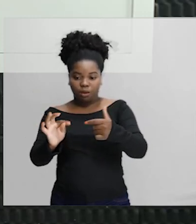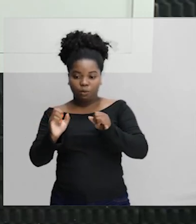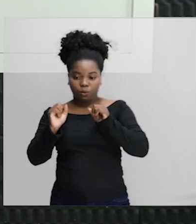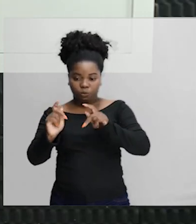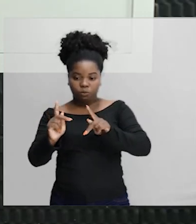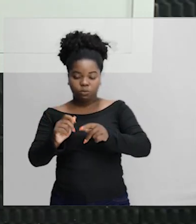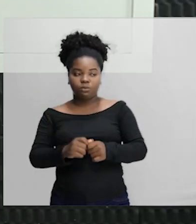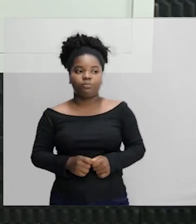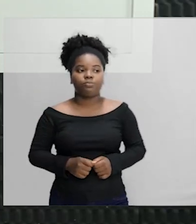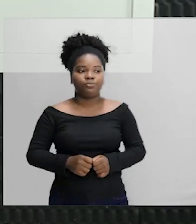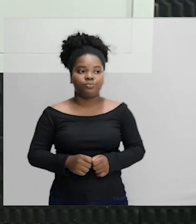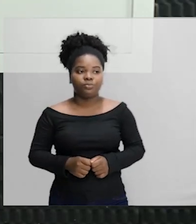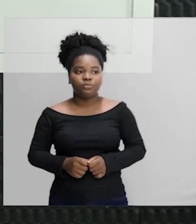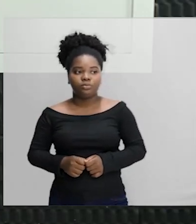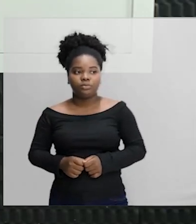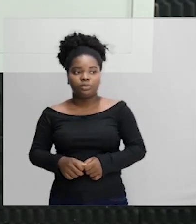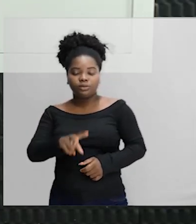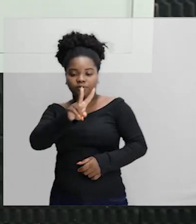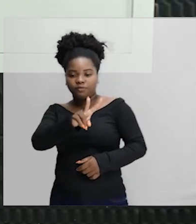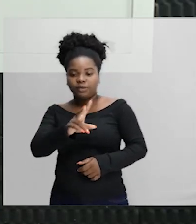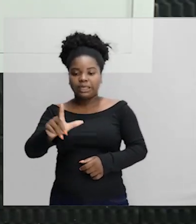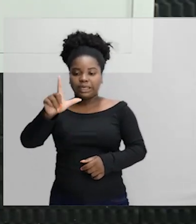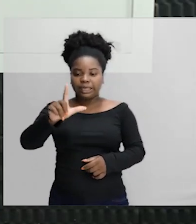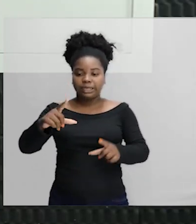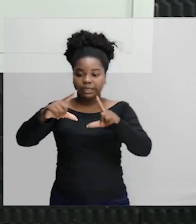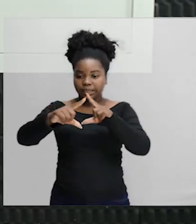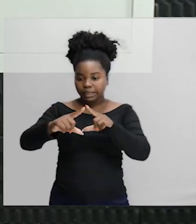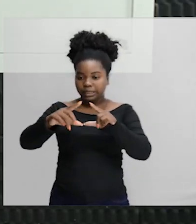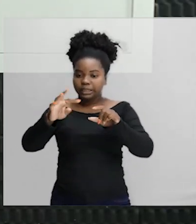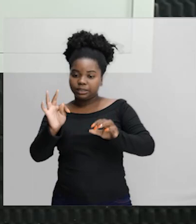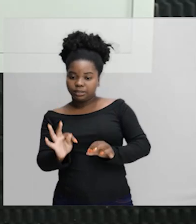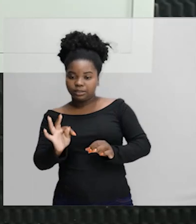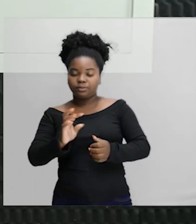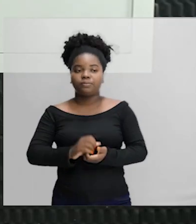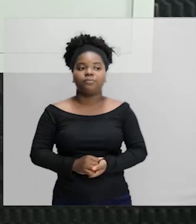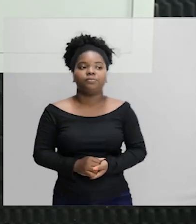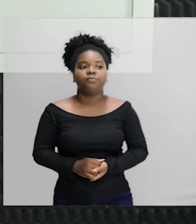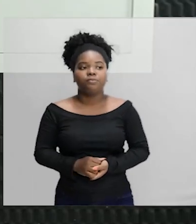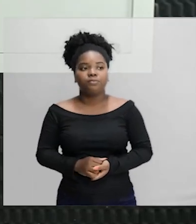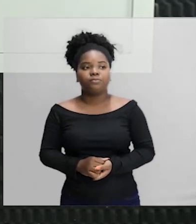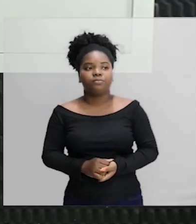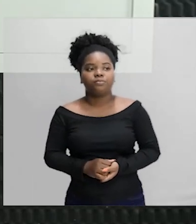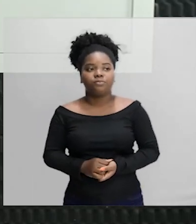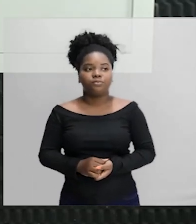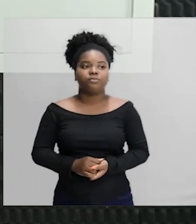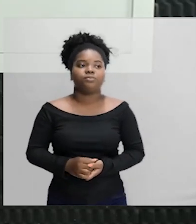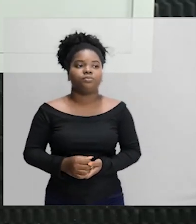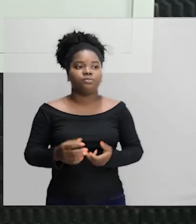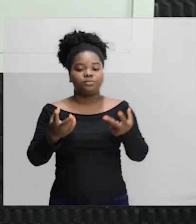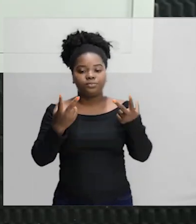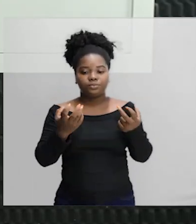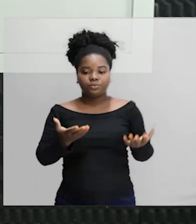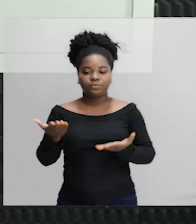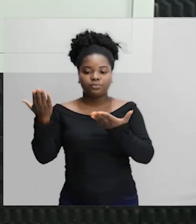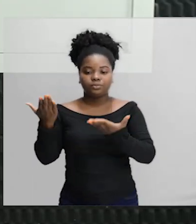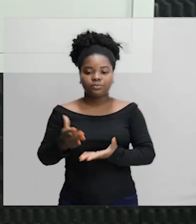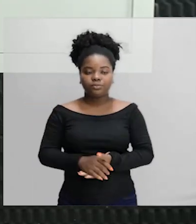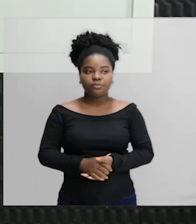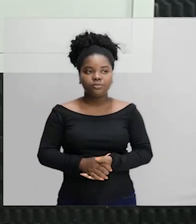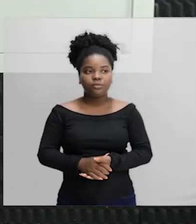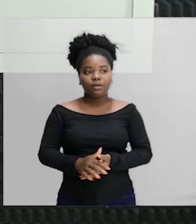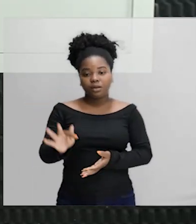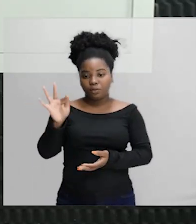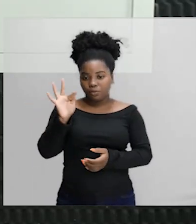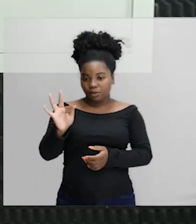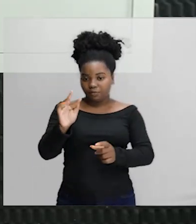Então nós podemos fazer o seguinte, fazer uma substituição, não é isso? Então vai ficar assim, ó. Presta bem atenção, ó. Que a nossa